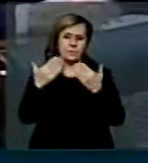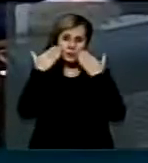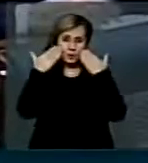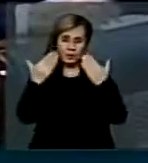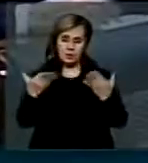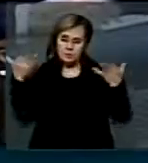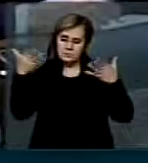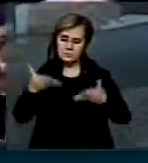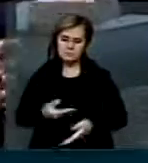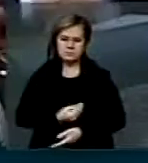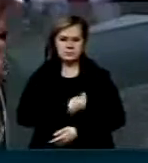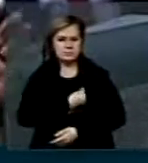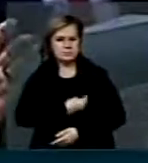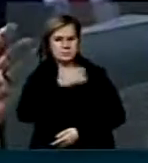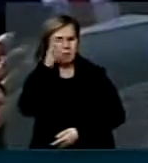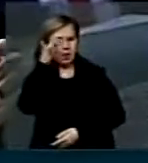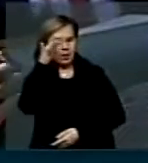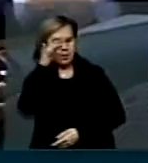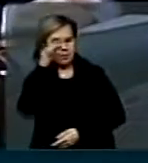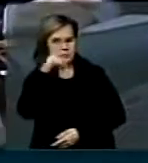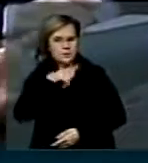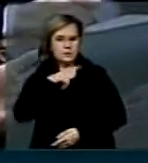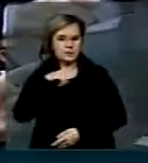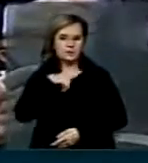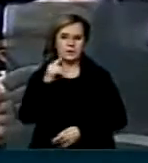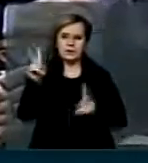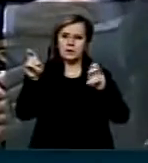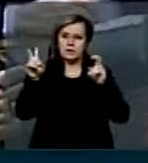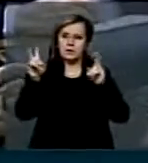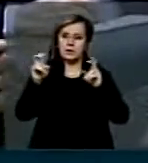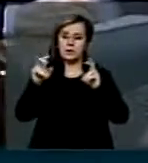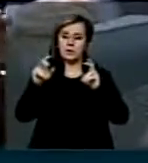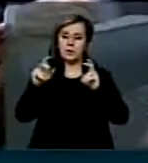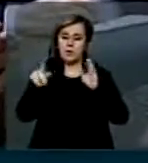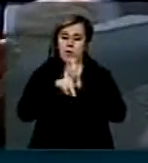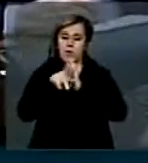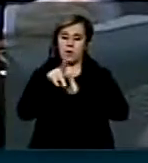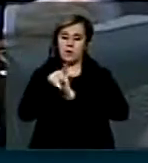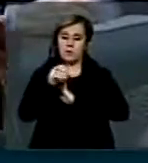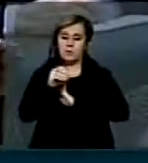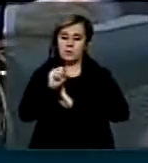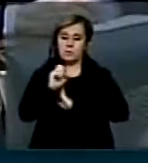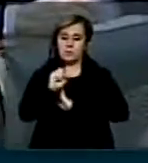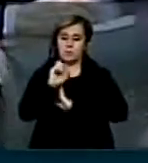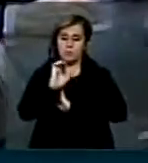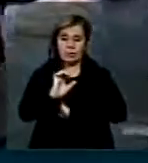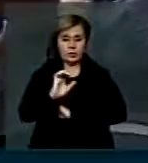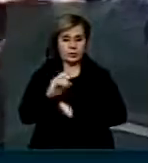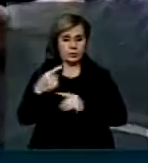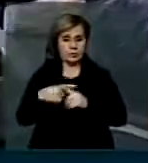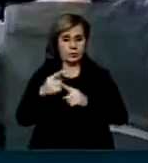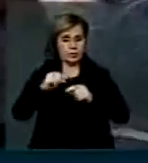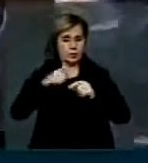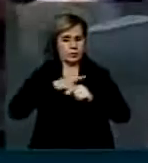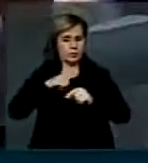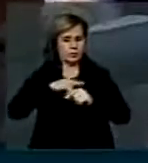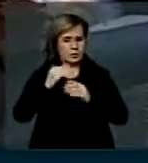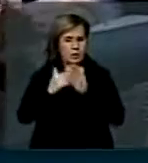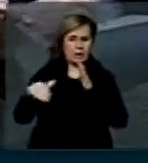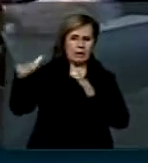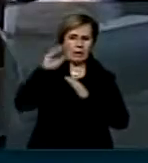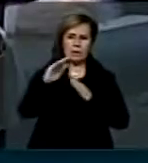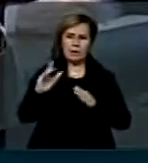de interessados na questão possessória, porque normalmente o que impera é o valor